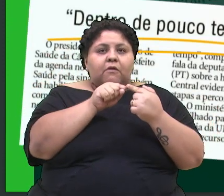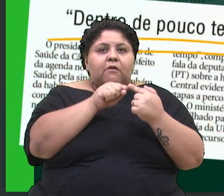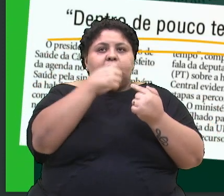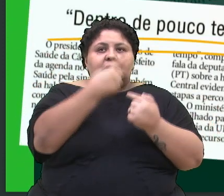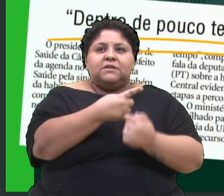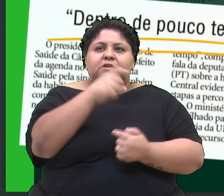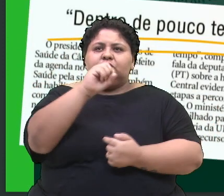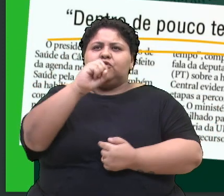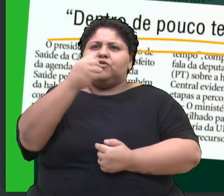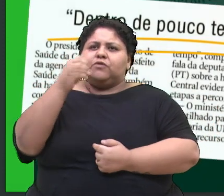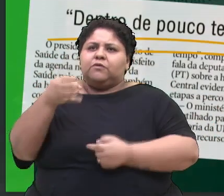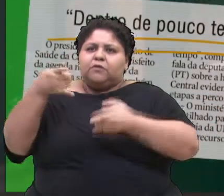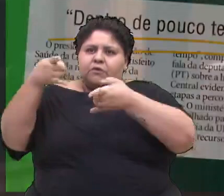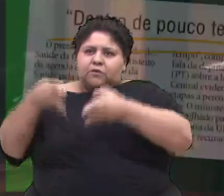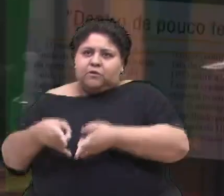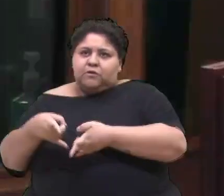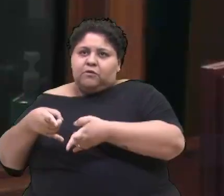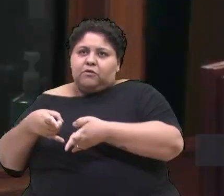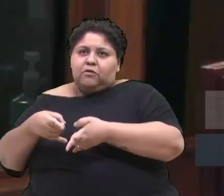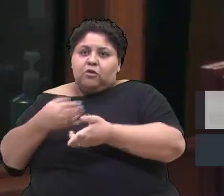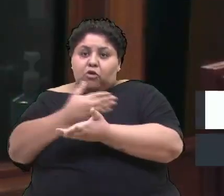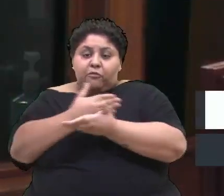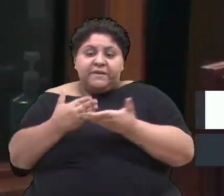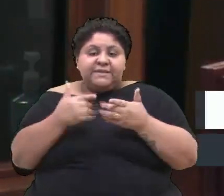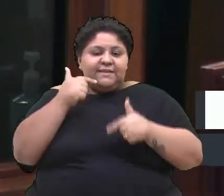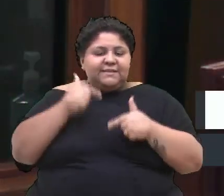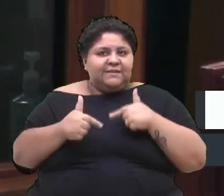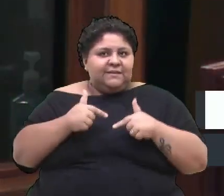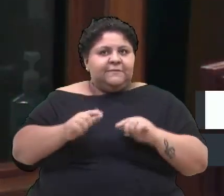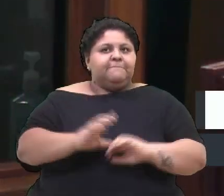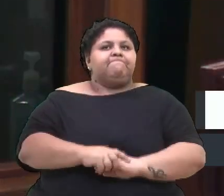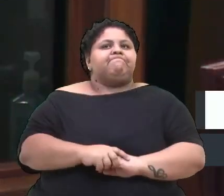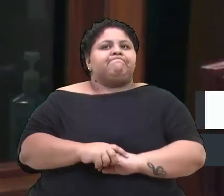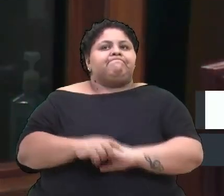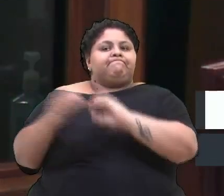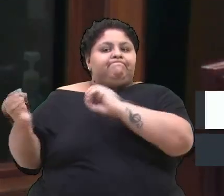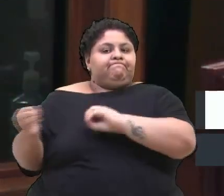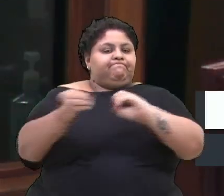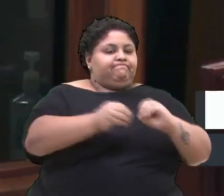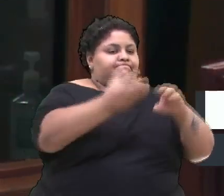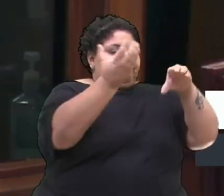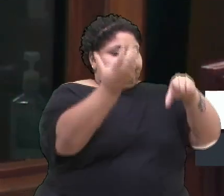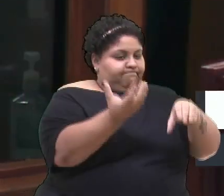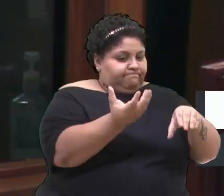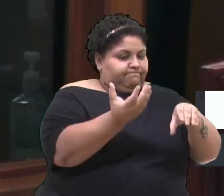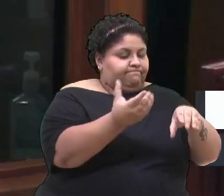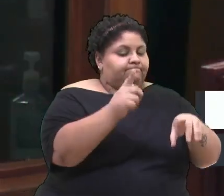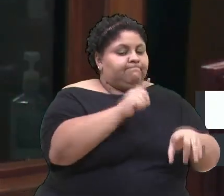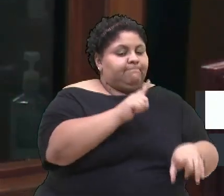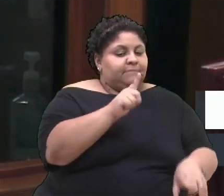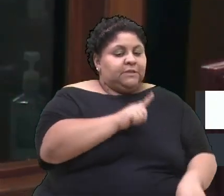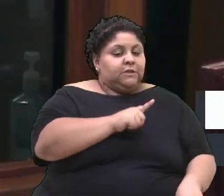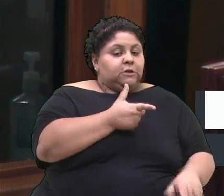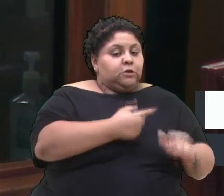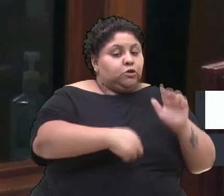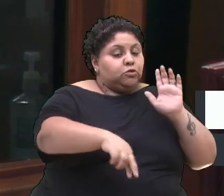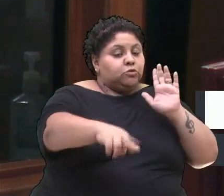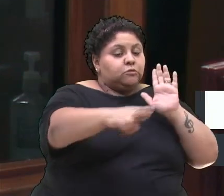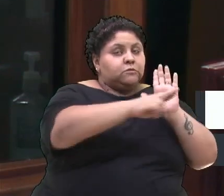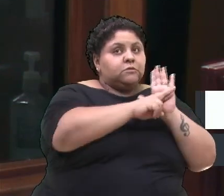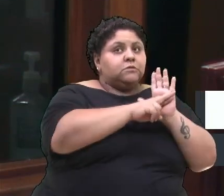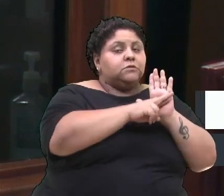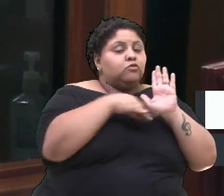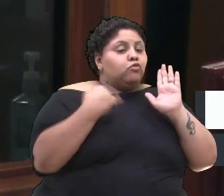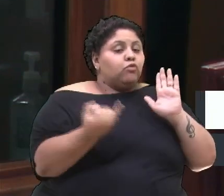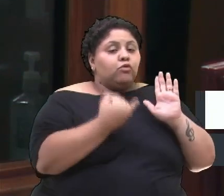leitos entrassem em execução. Fomos a Brasília e tivemos um resultado